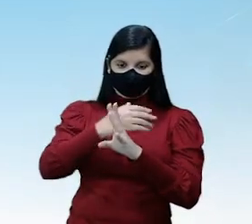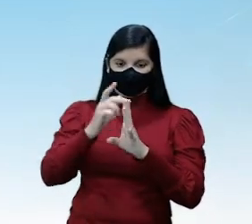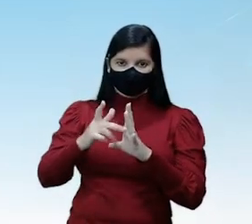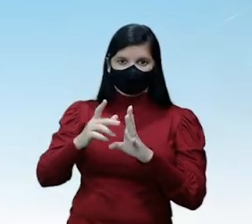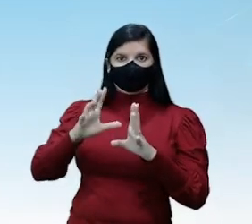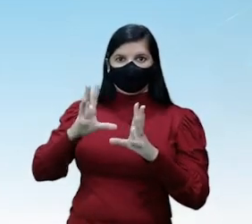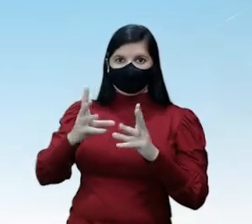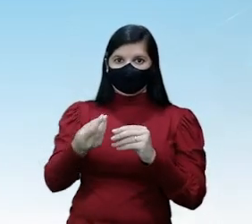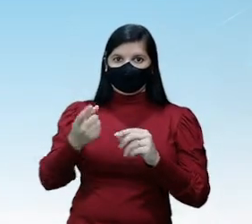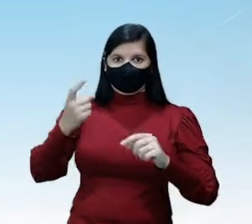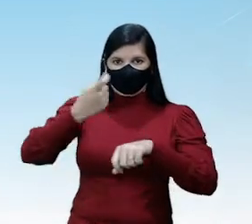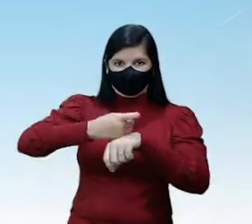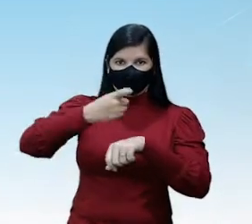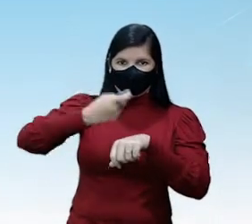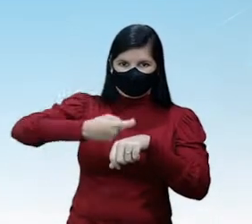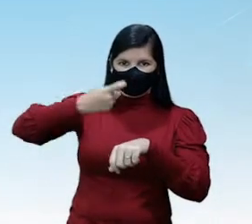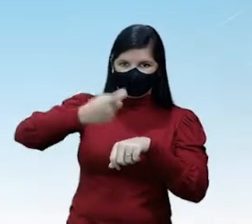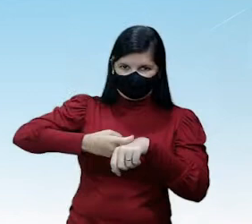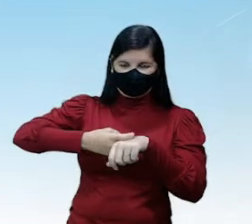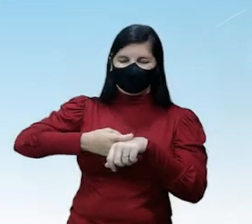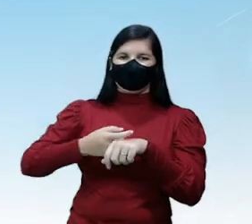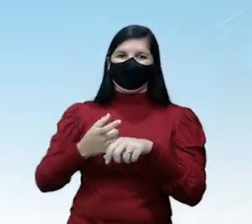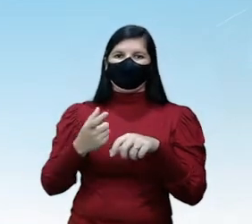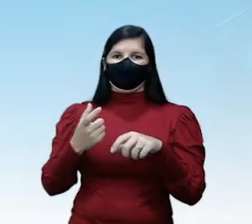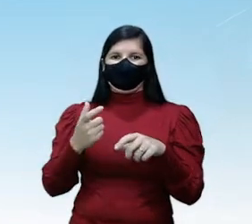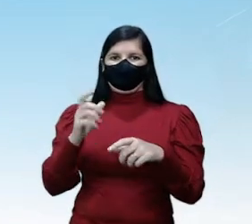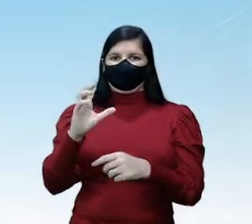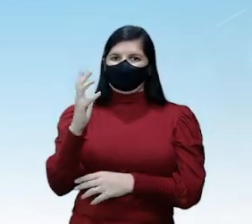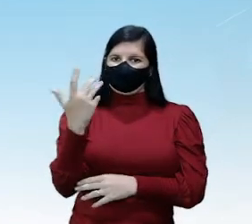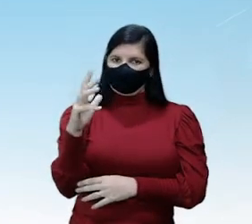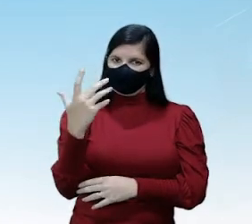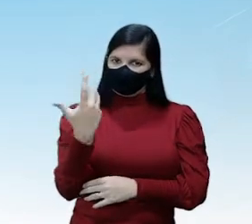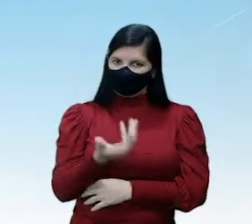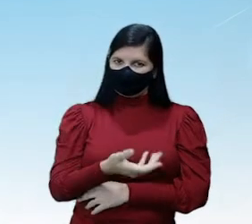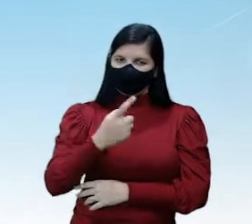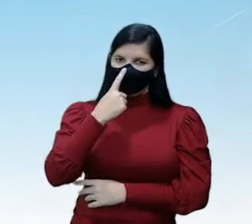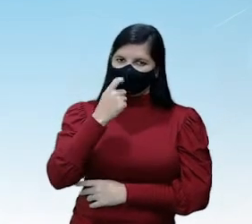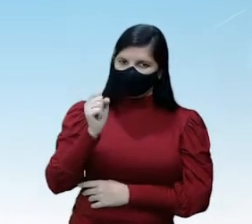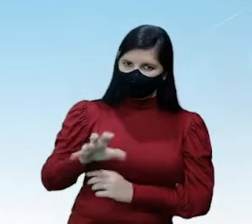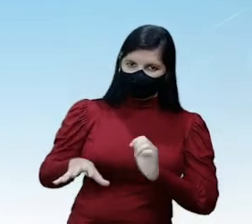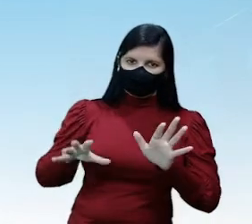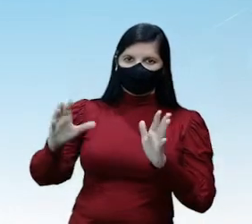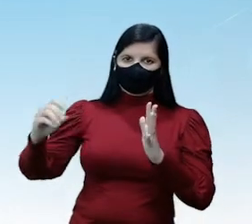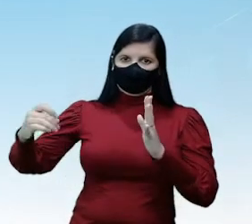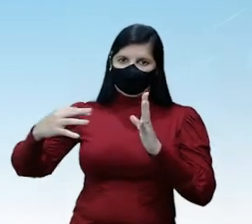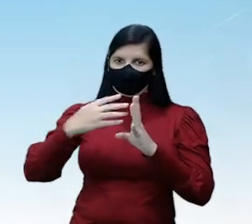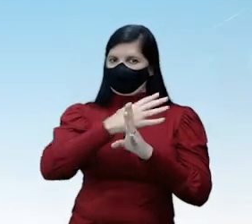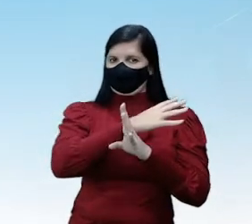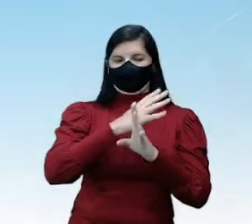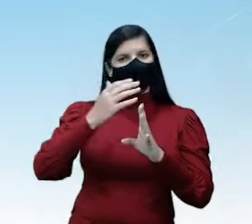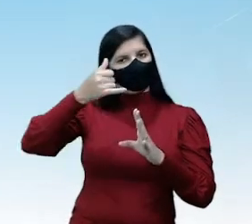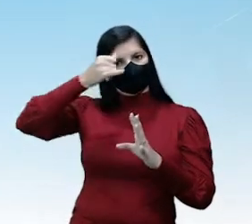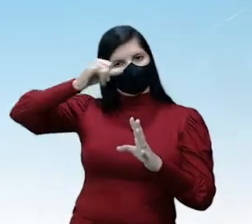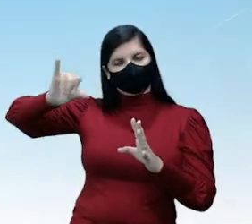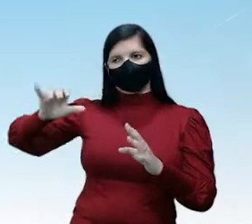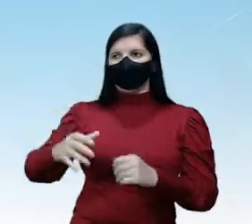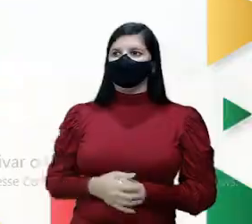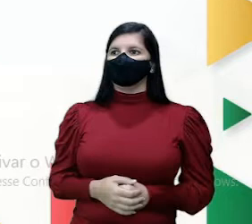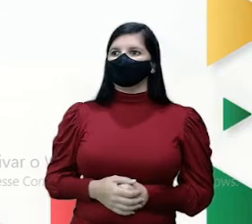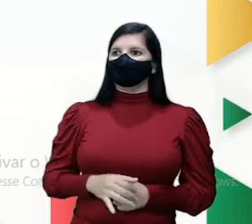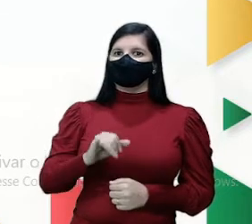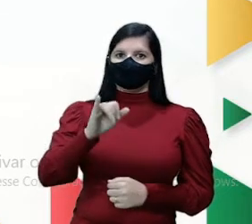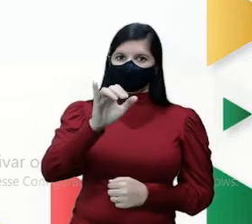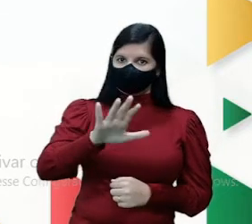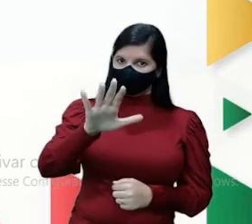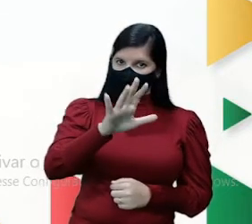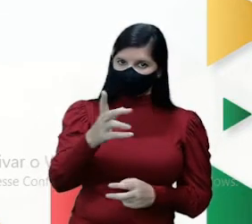os resíduos sólidos maiores, como galhos, lixos, entre outros. Bom, essa imagem daí que